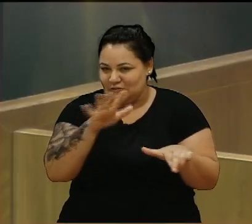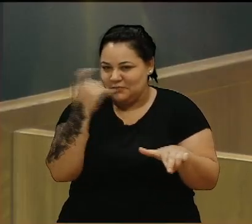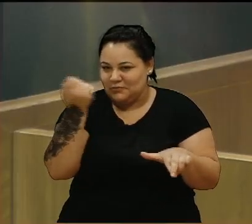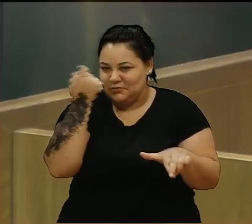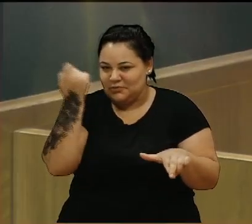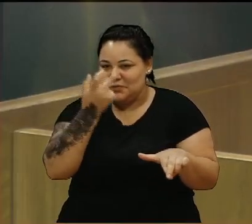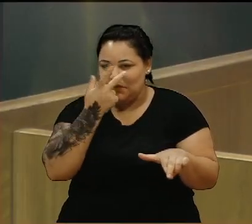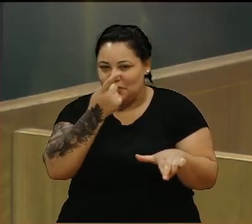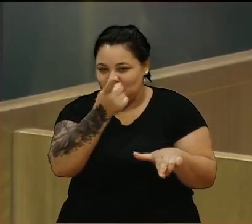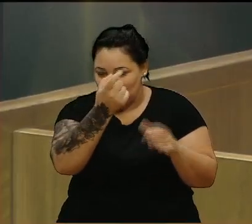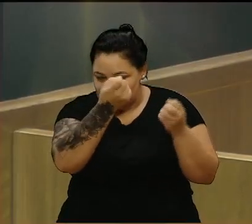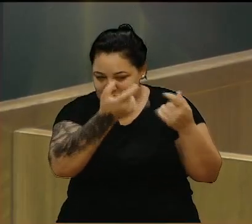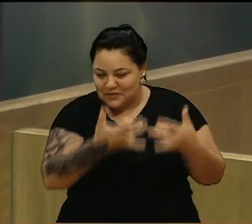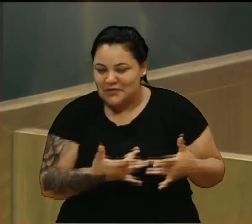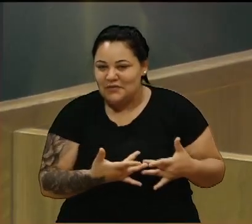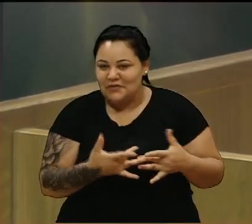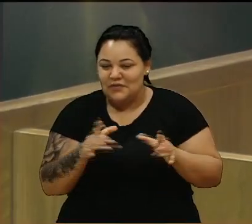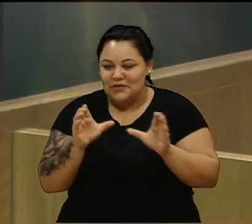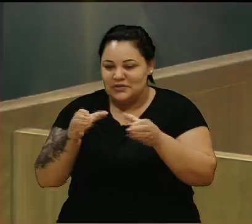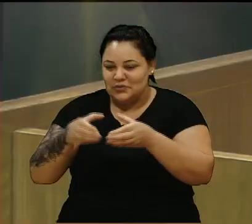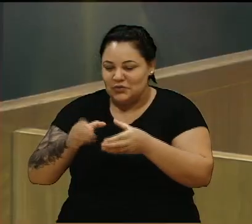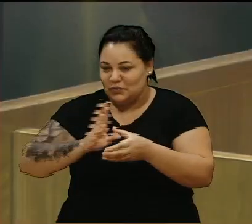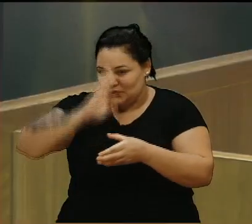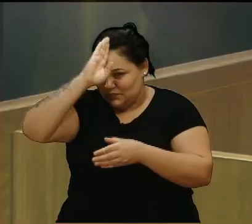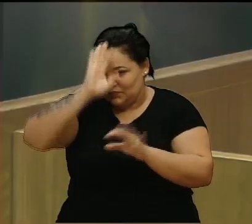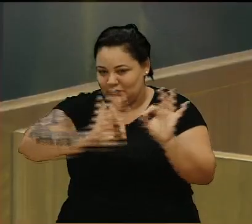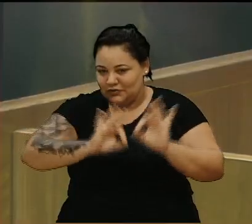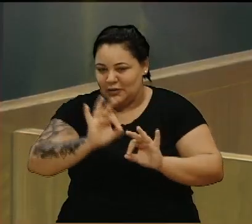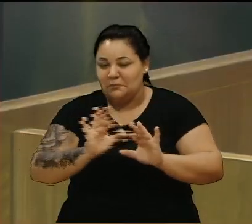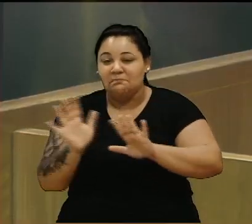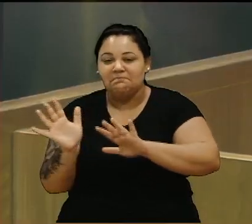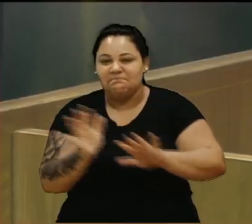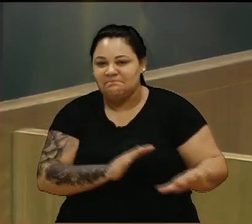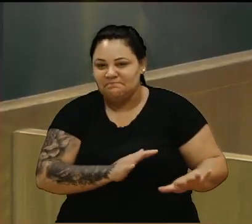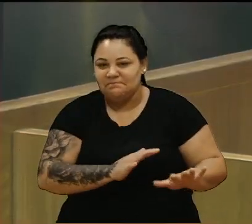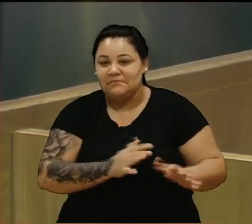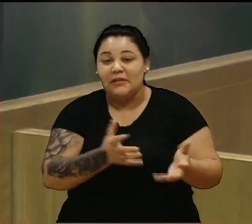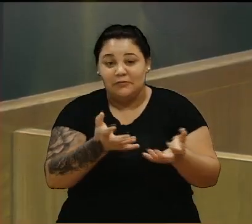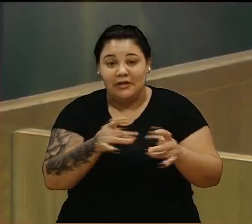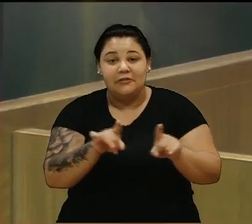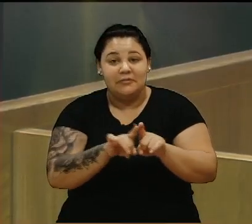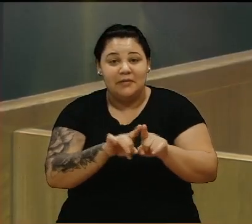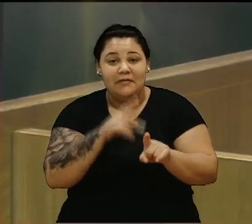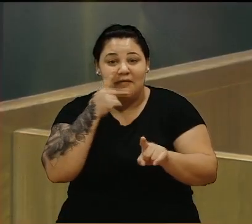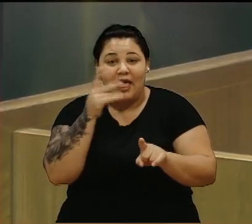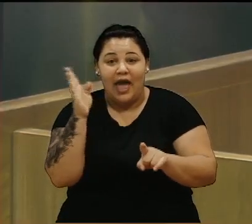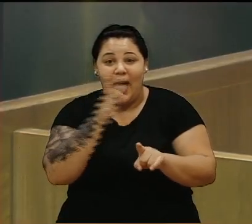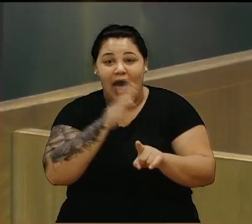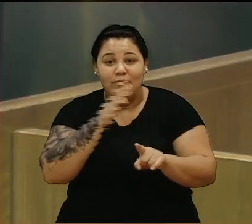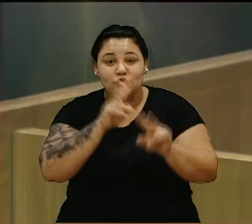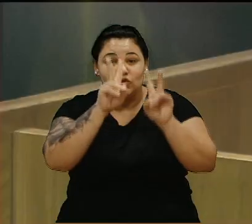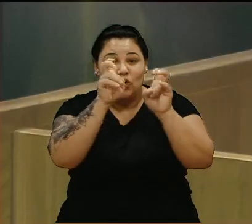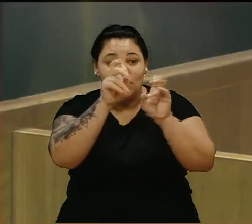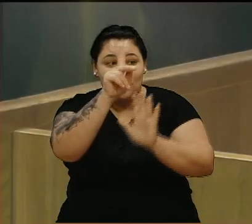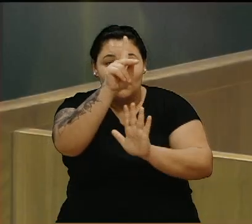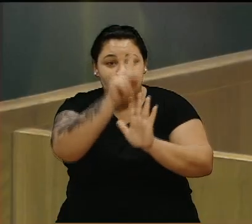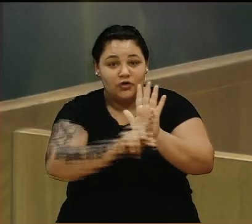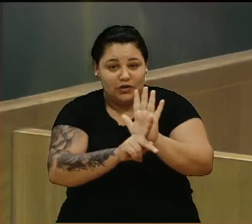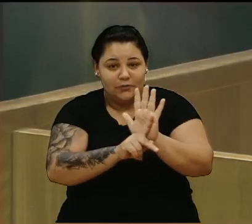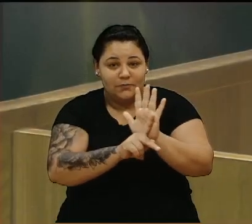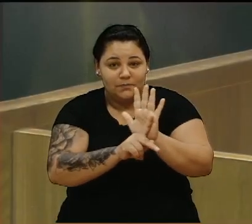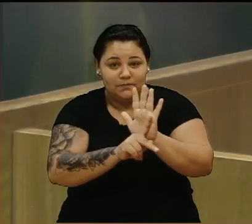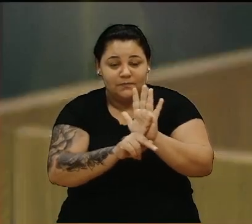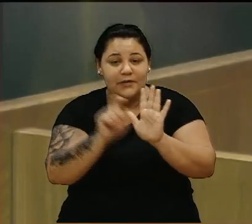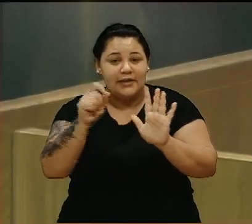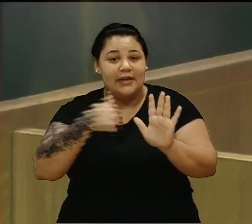aqui a partir do Bombeiro Mirim. Eu também quero falar aqui rapidinho hoje sobre um projeto que